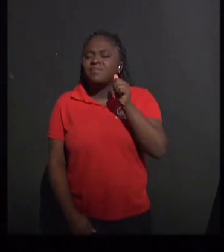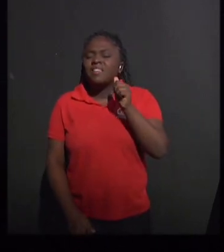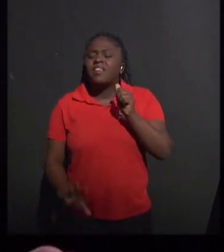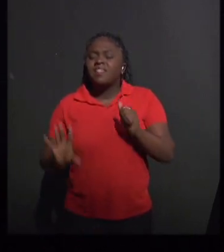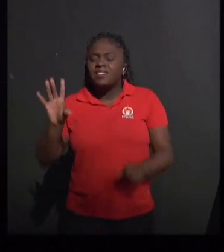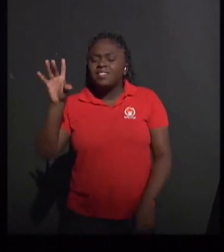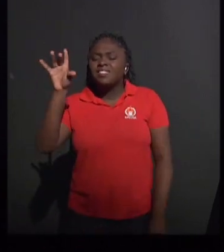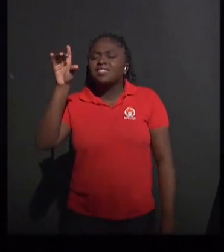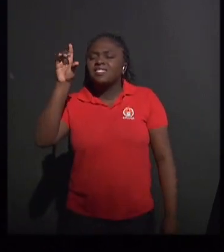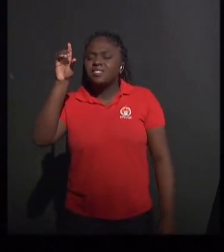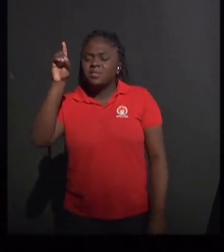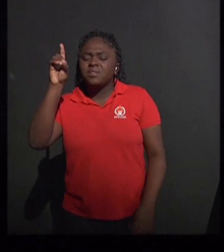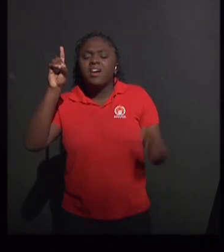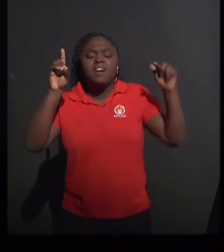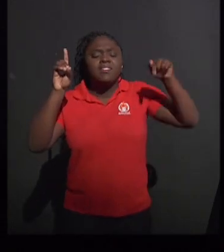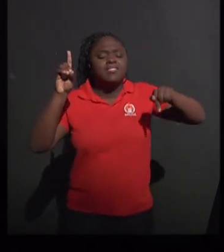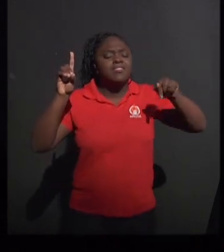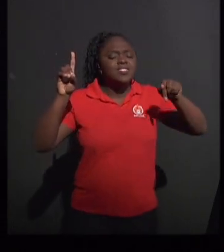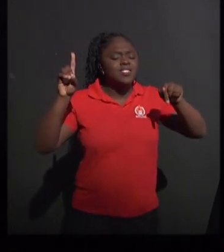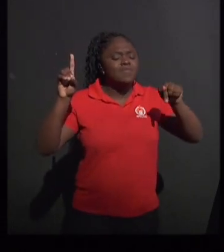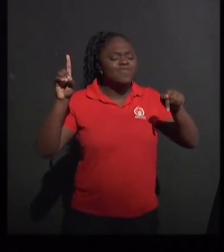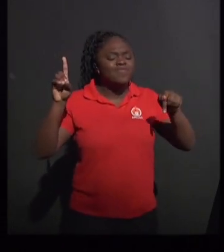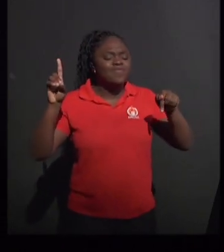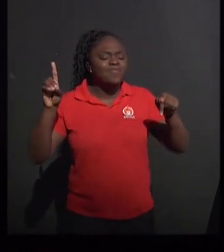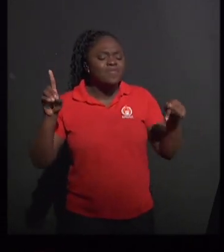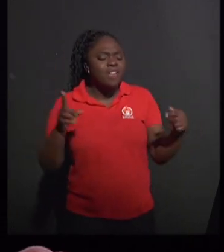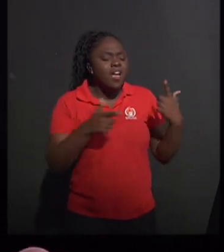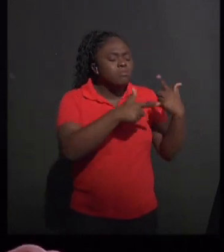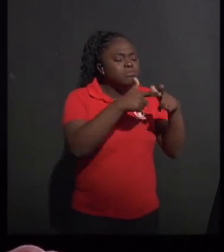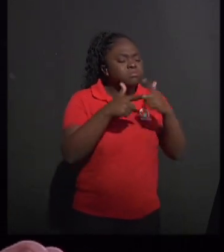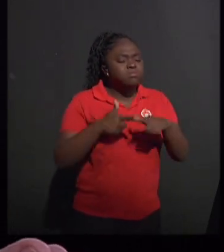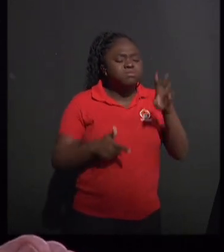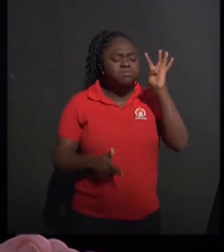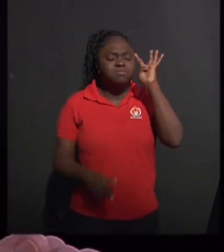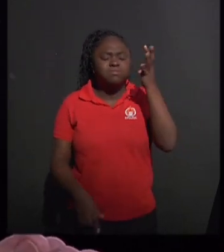Deus, as decisões, ó Pai, que eles tomam